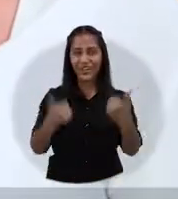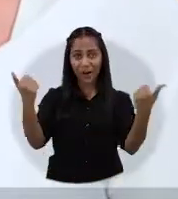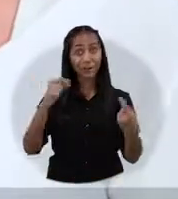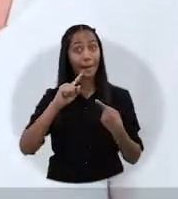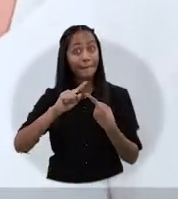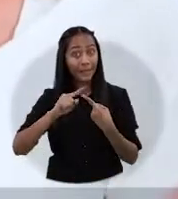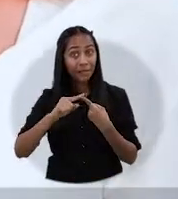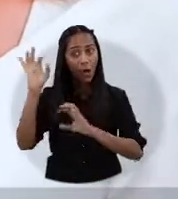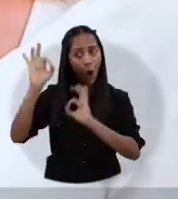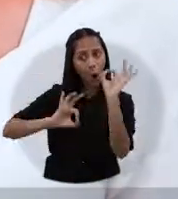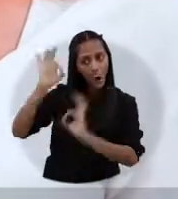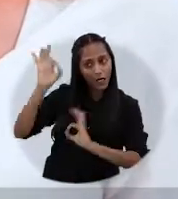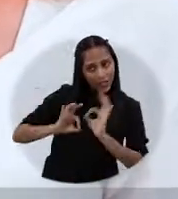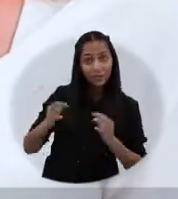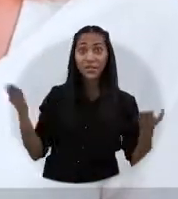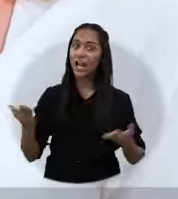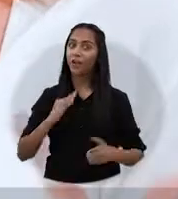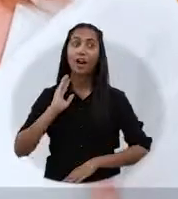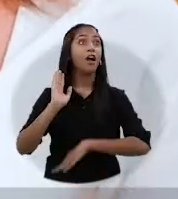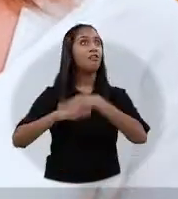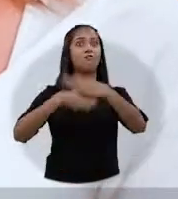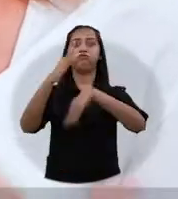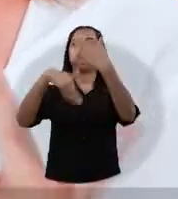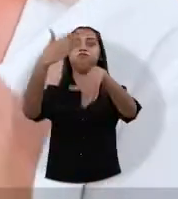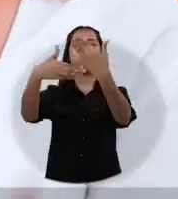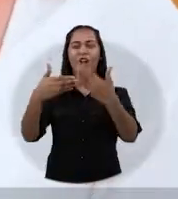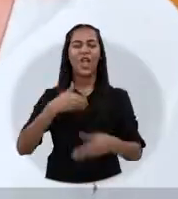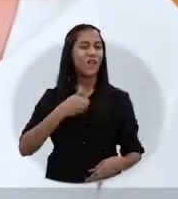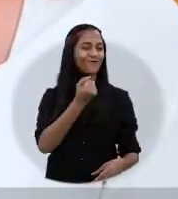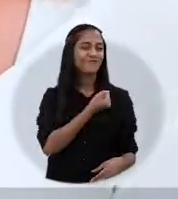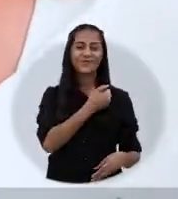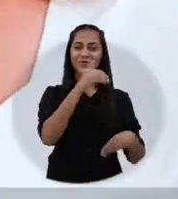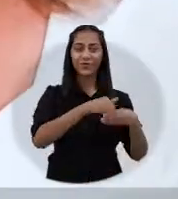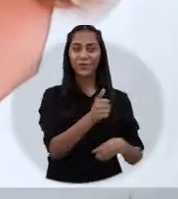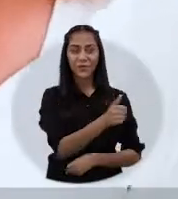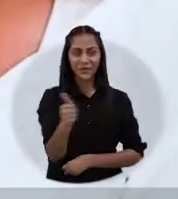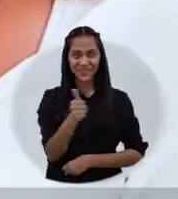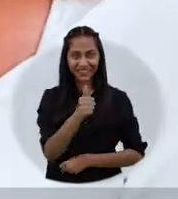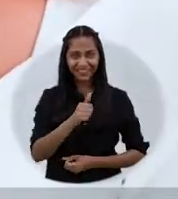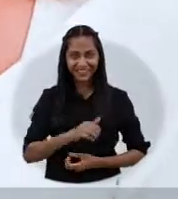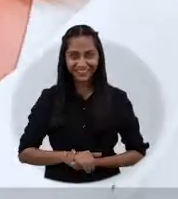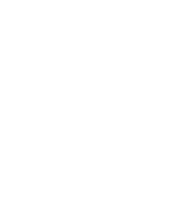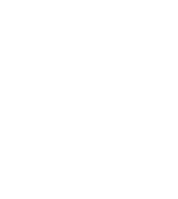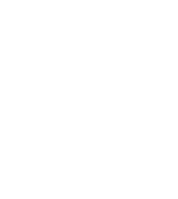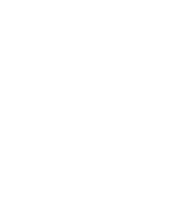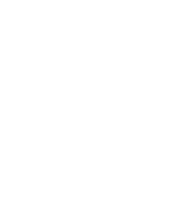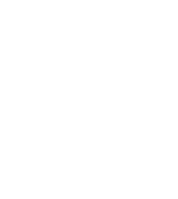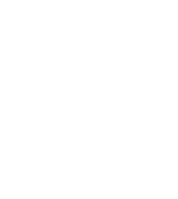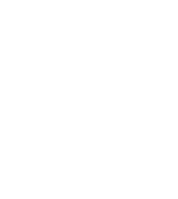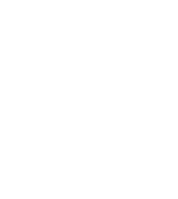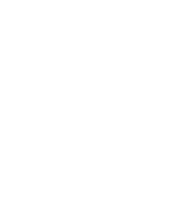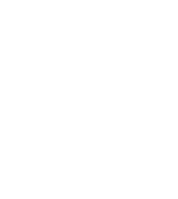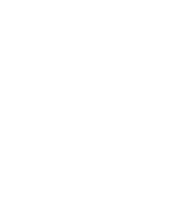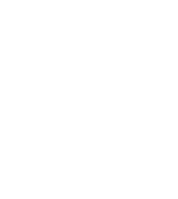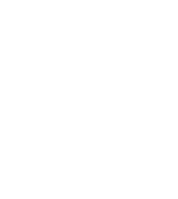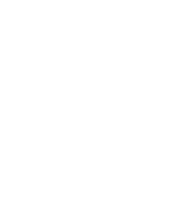para melhor. Primeiro reconstruiu e agora acelerou. Eu voto 11.